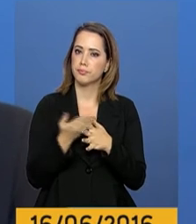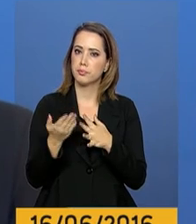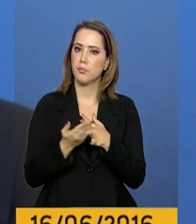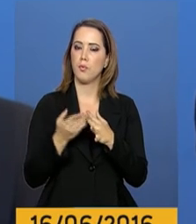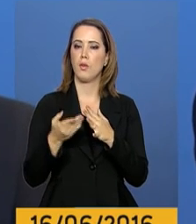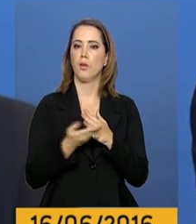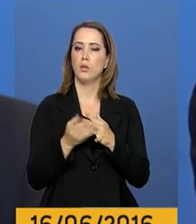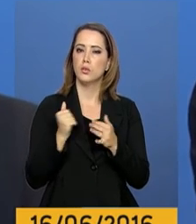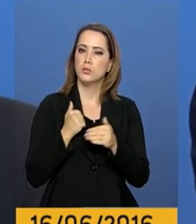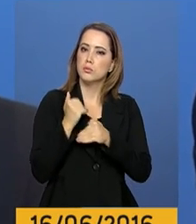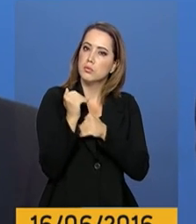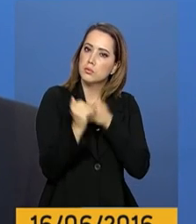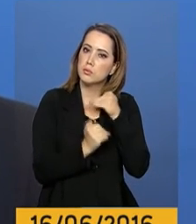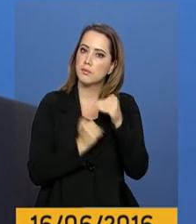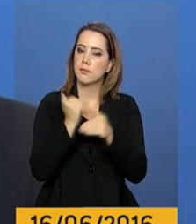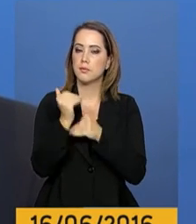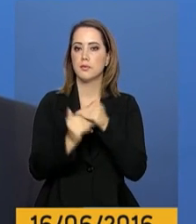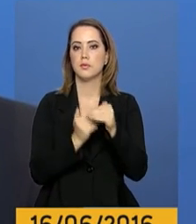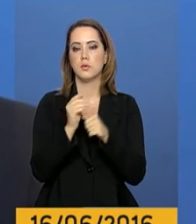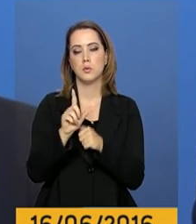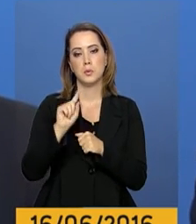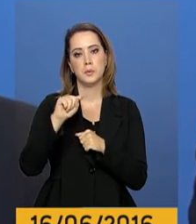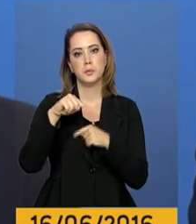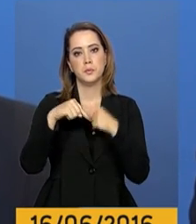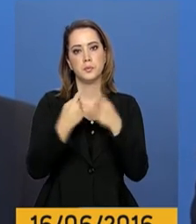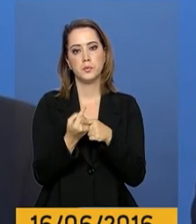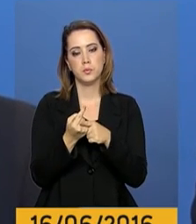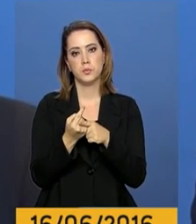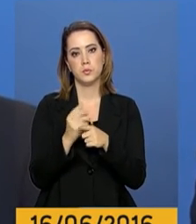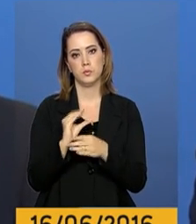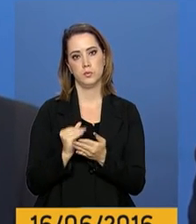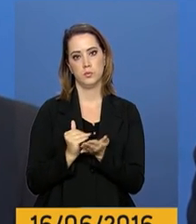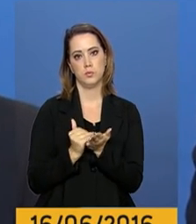vai acumulando um volume a mais